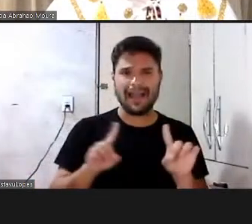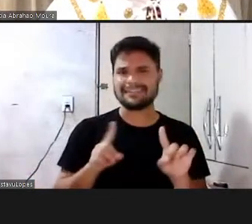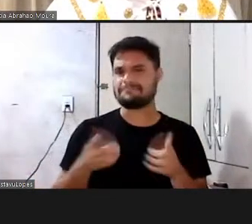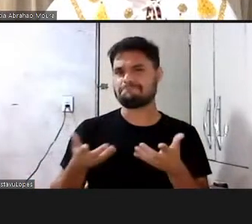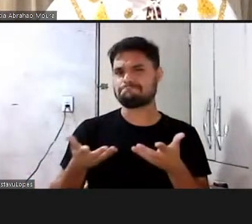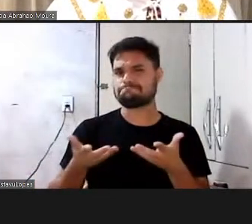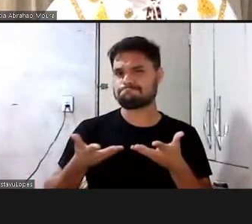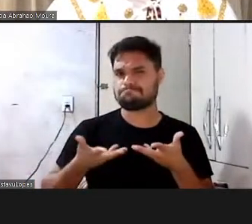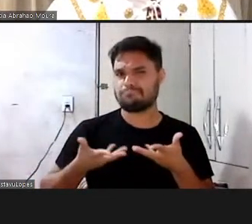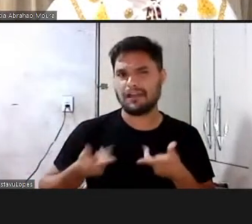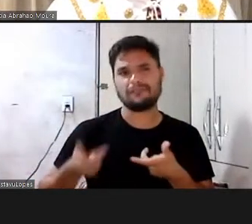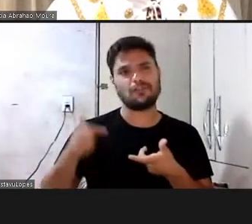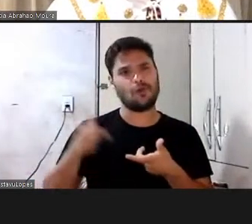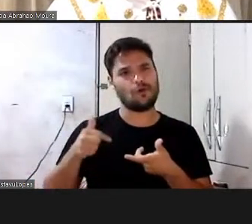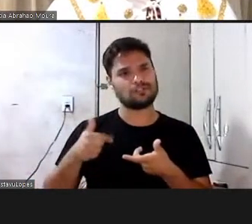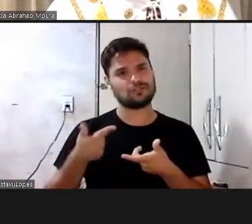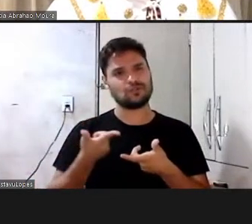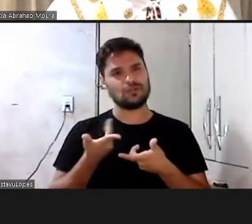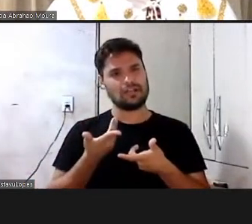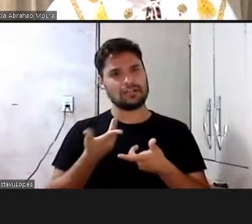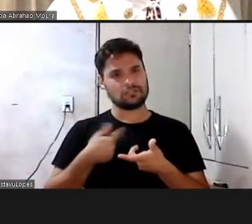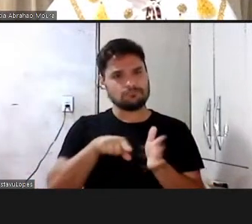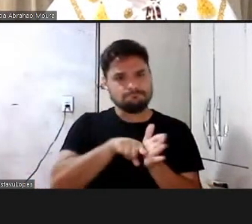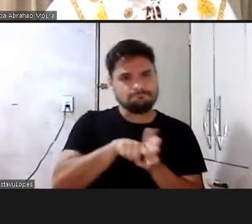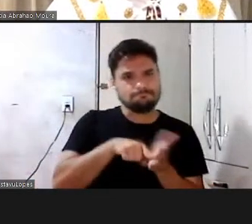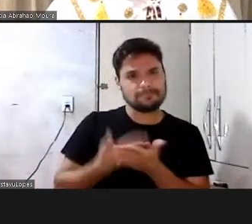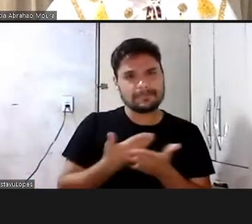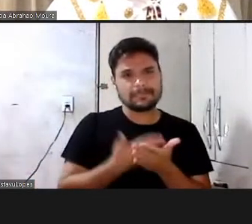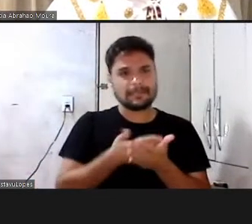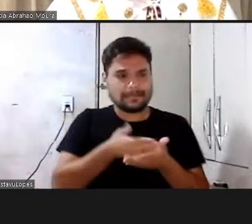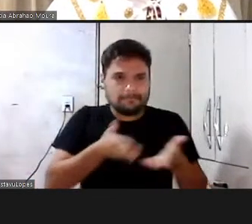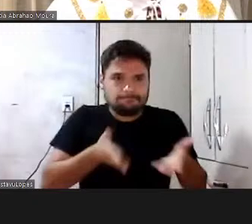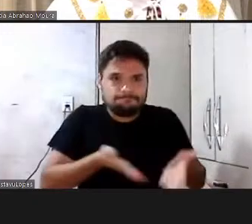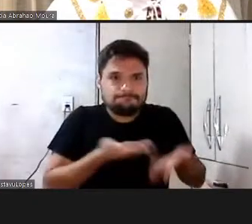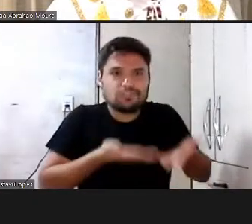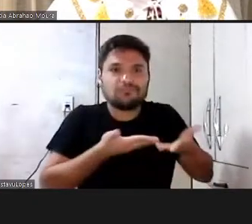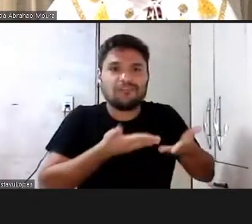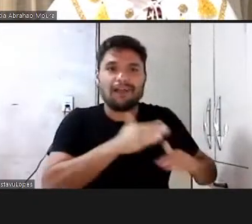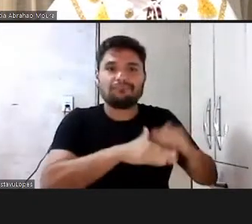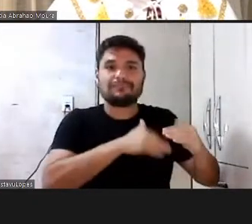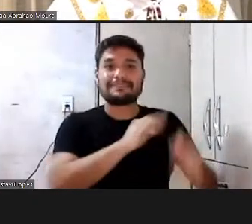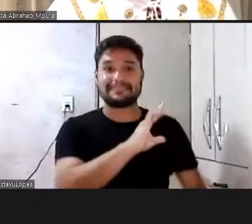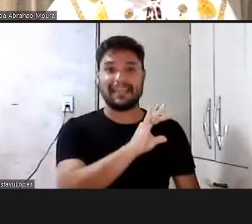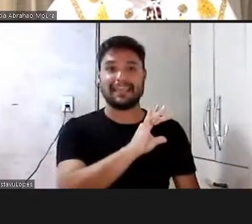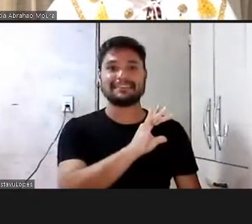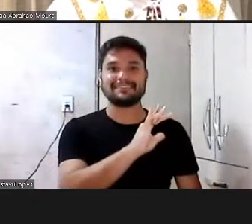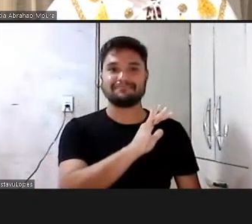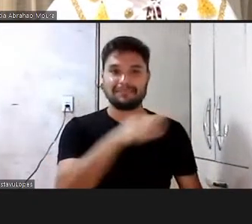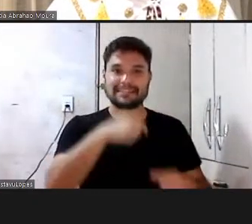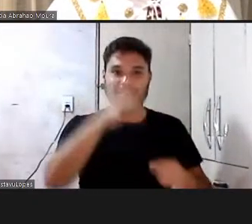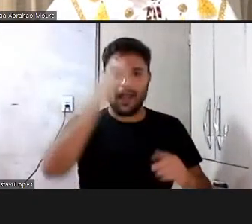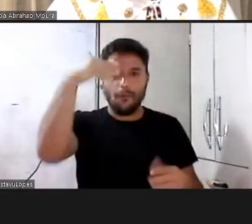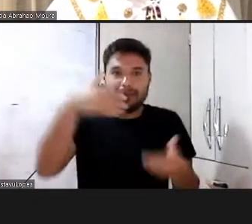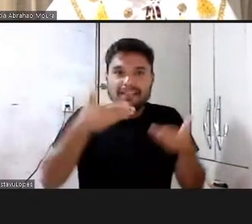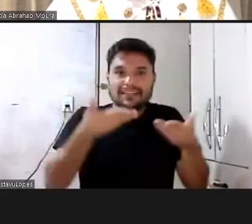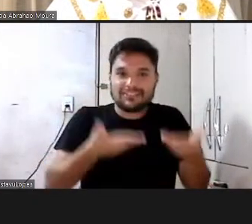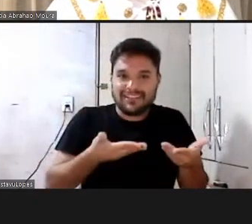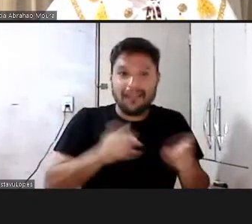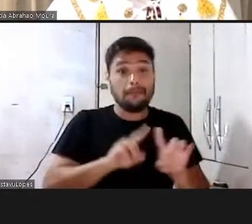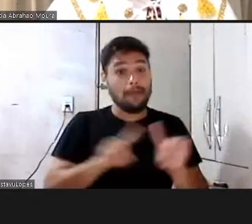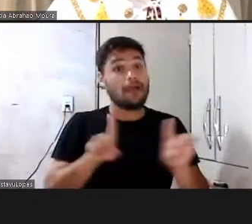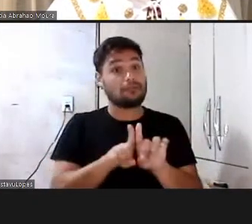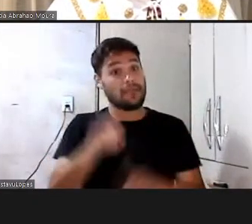e definitiva contribuição ao avanço da ciência que devemos exaltar, mas também o exemplo de